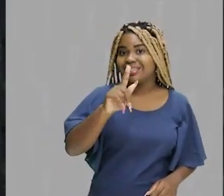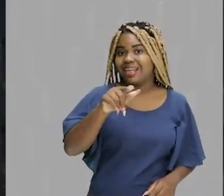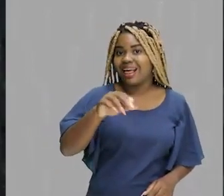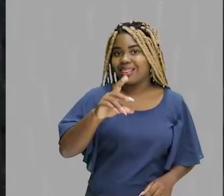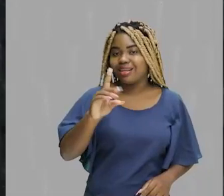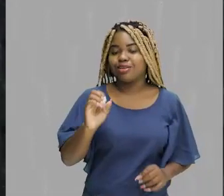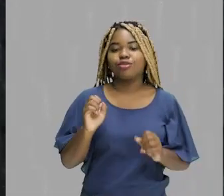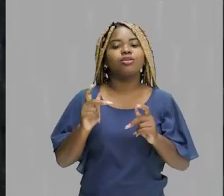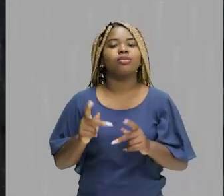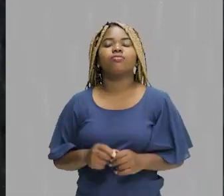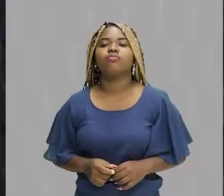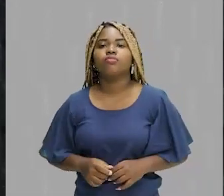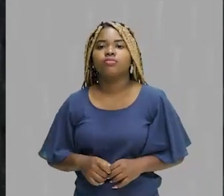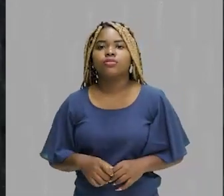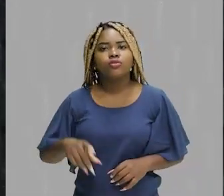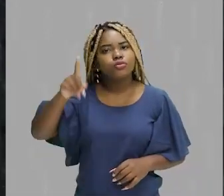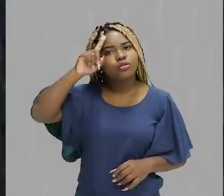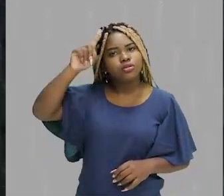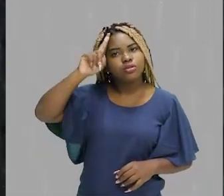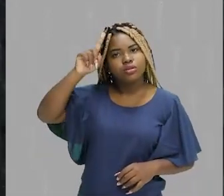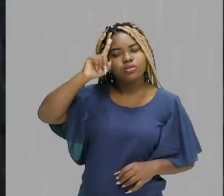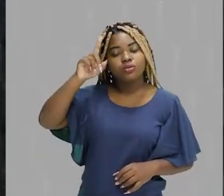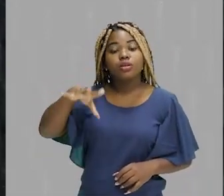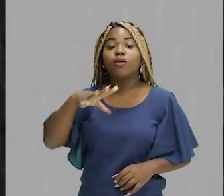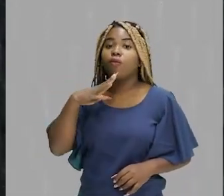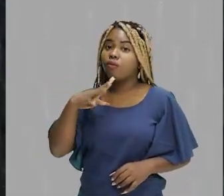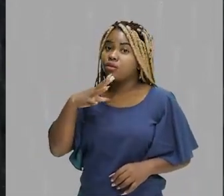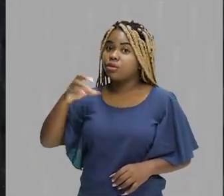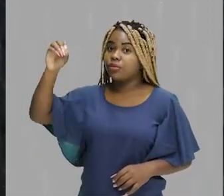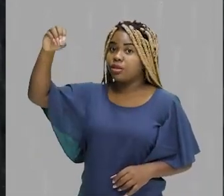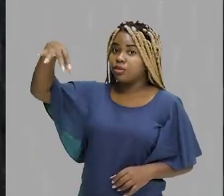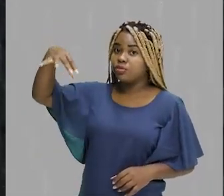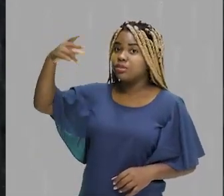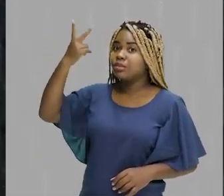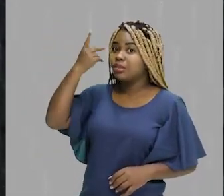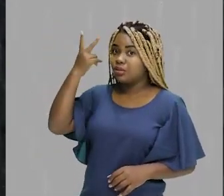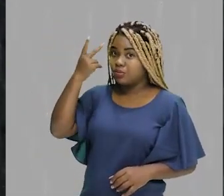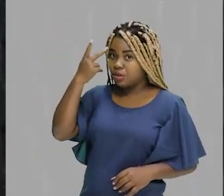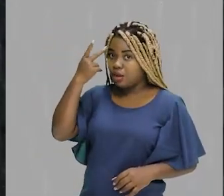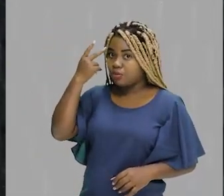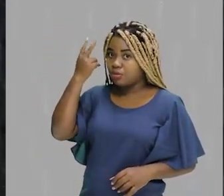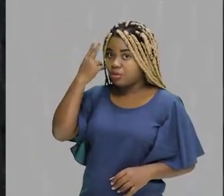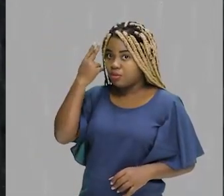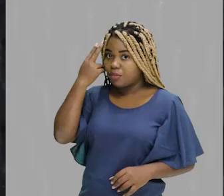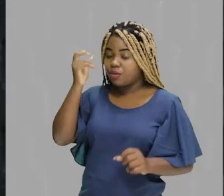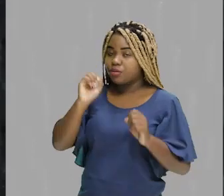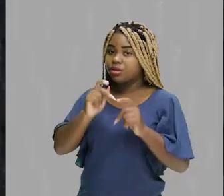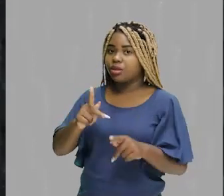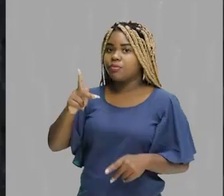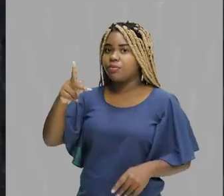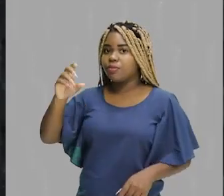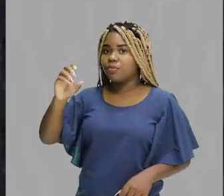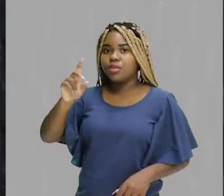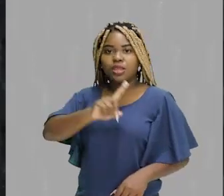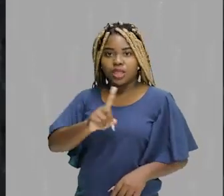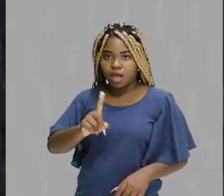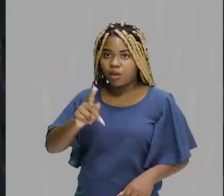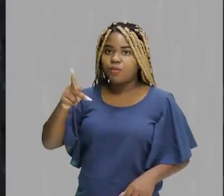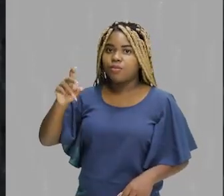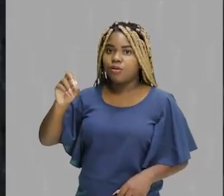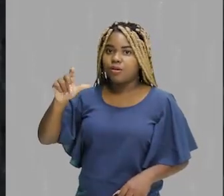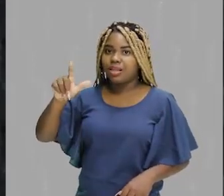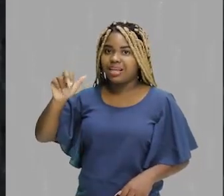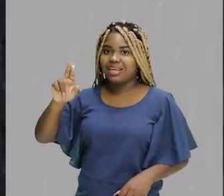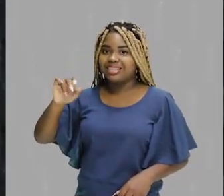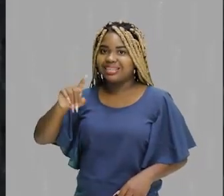gente conhece é a luz não polarizada, a luz natural. Eu trouxe aqui a imagem dessa lâmpada, explicando,